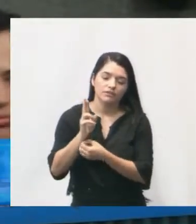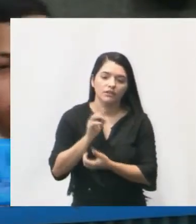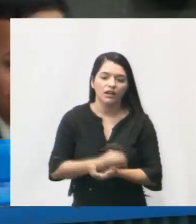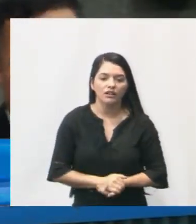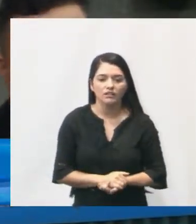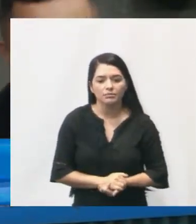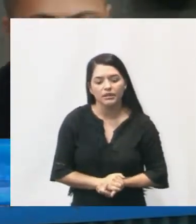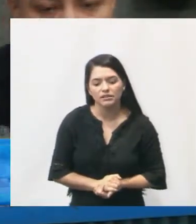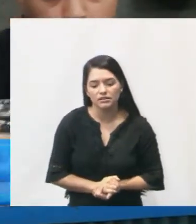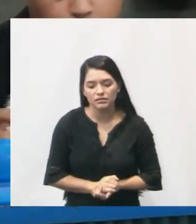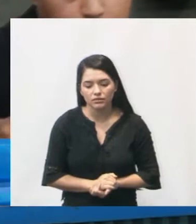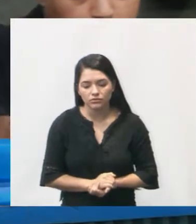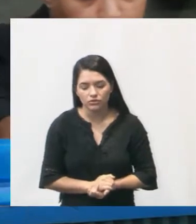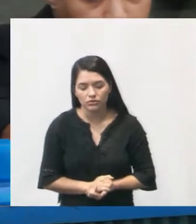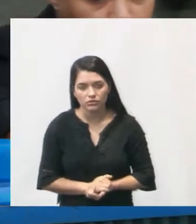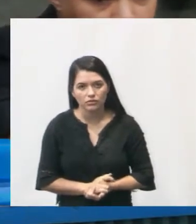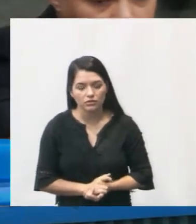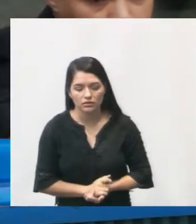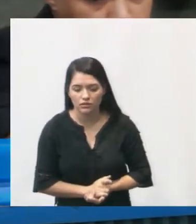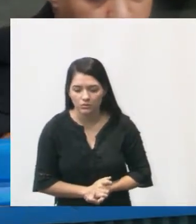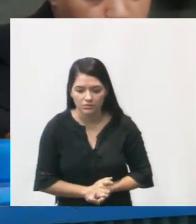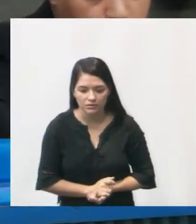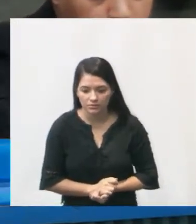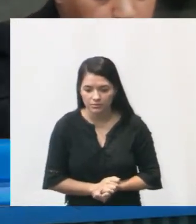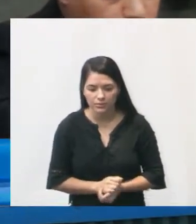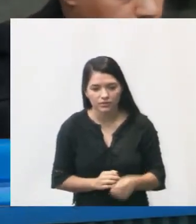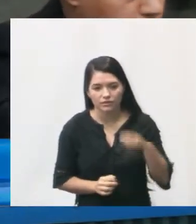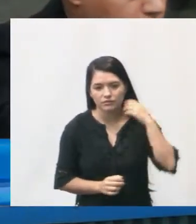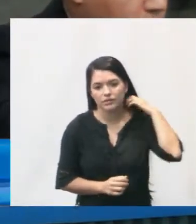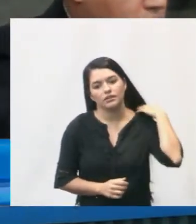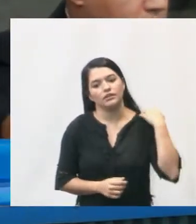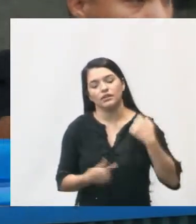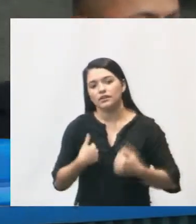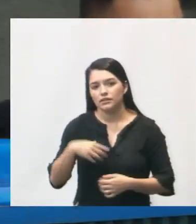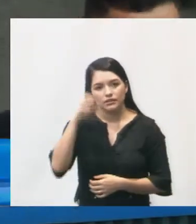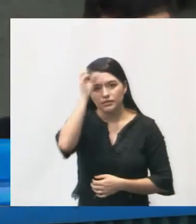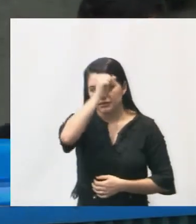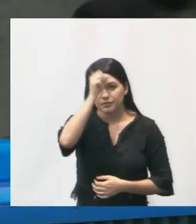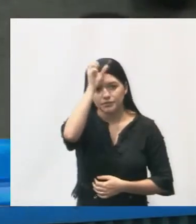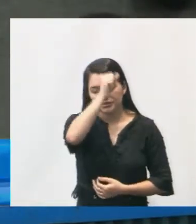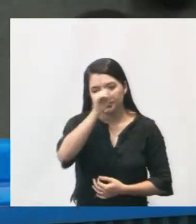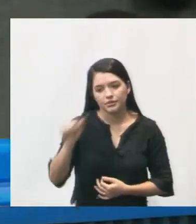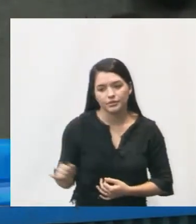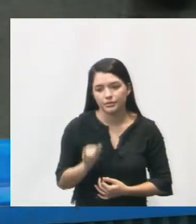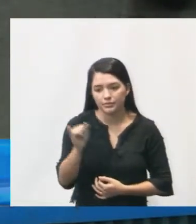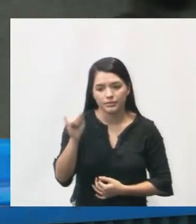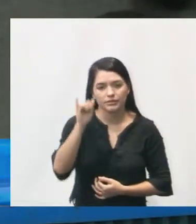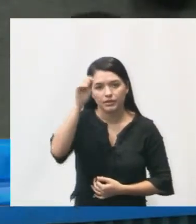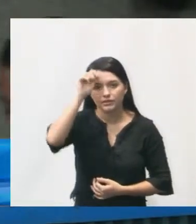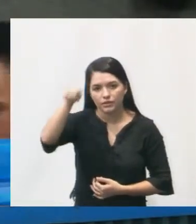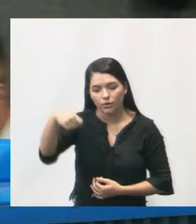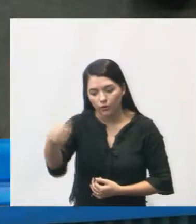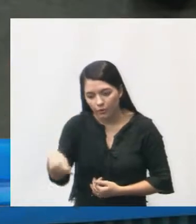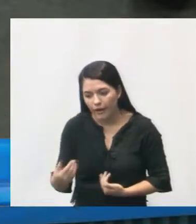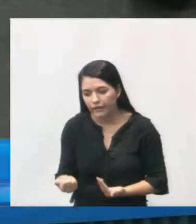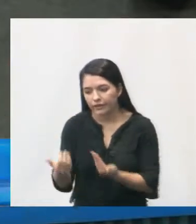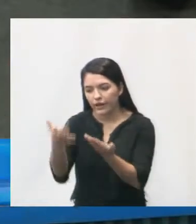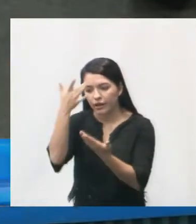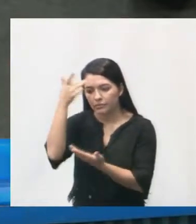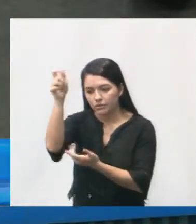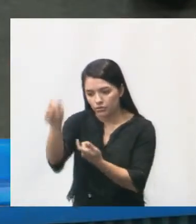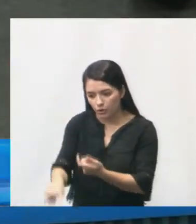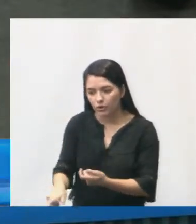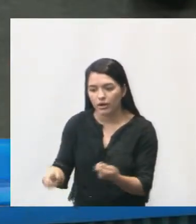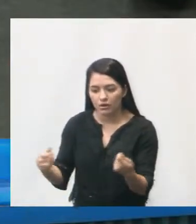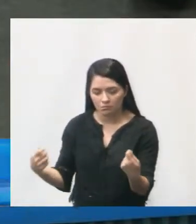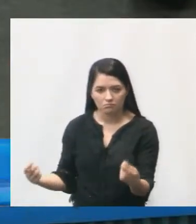aprendi que é importante que nós precisamos da honra a quem é digno de honra. A cidade